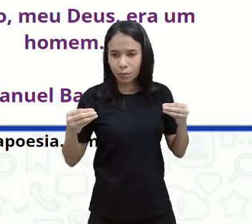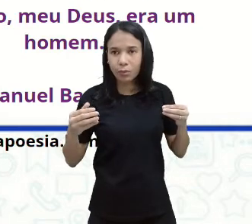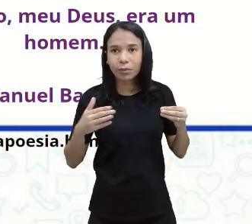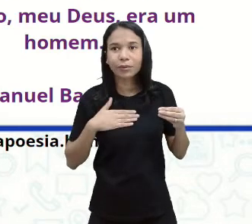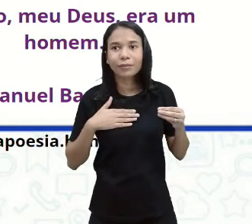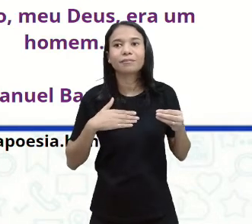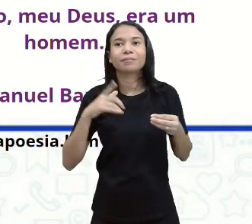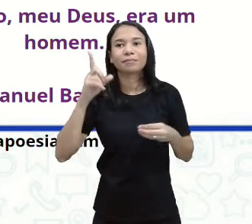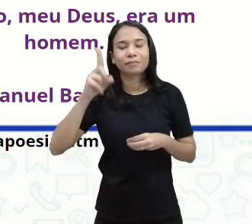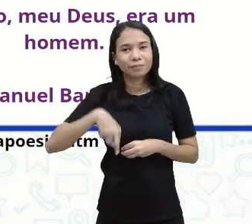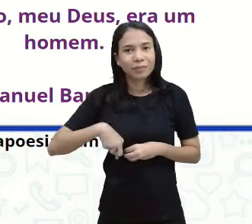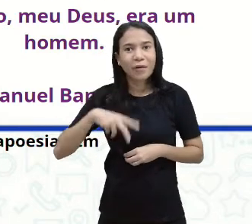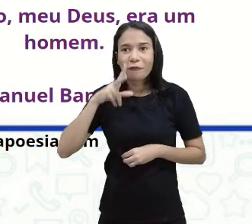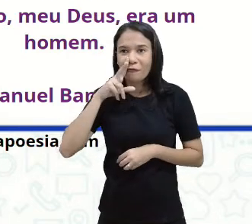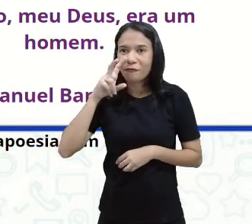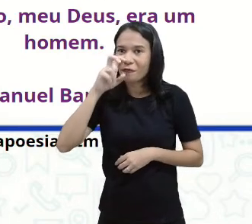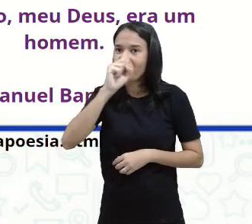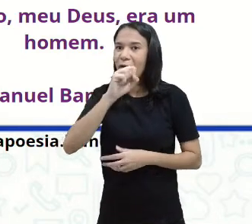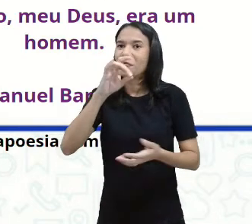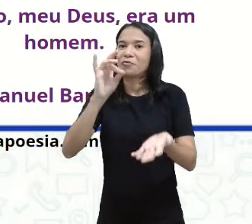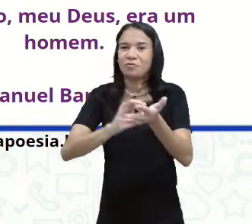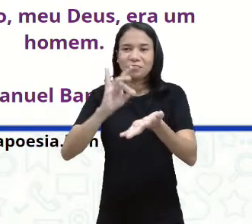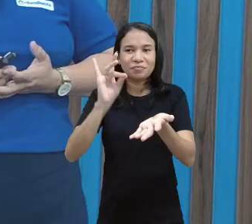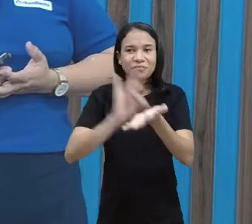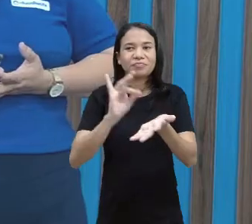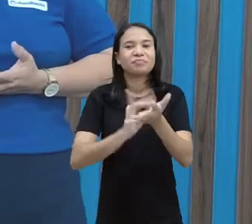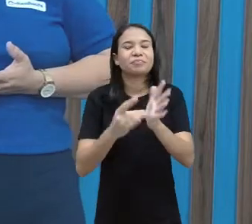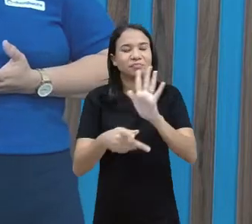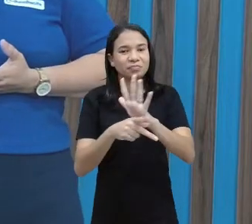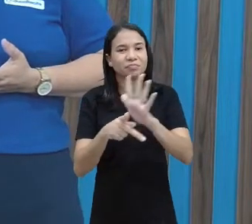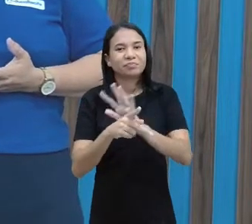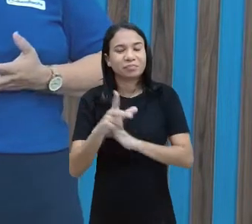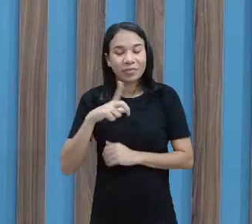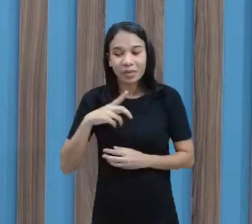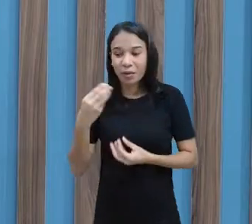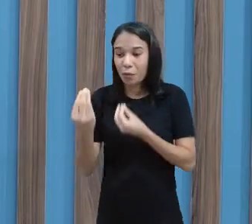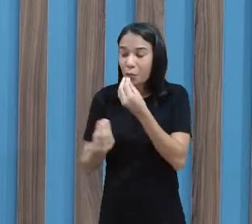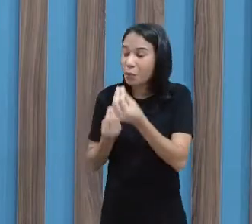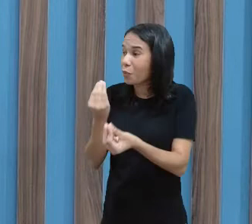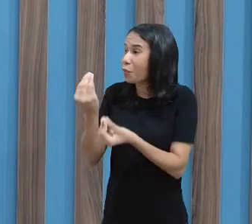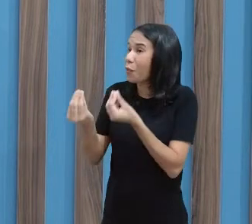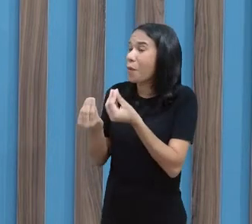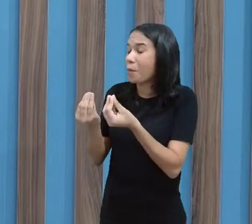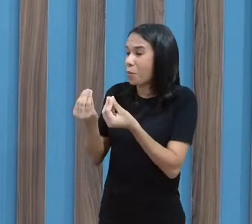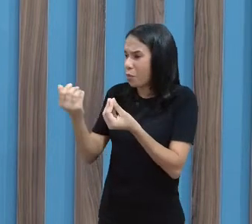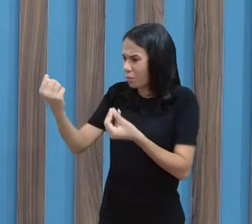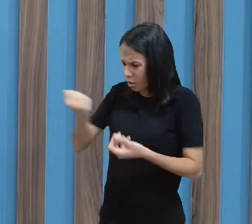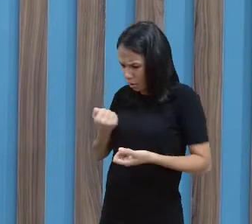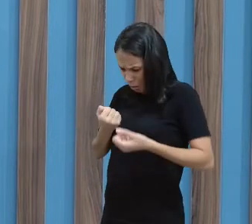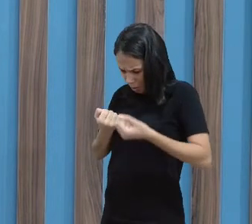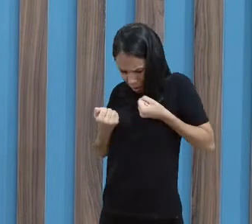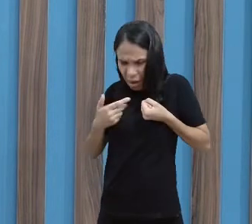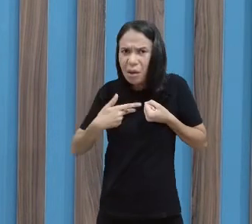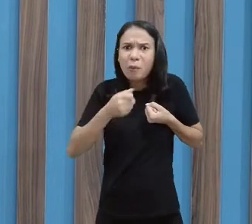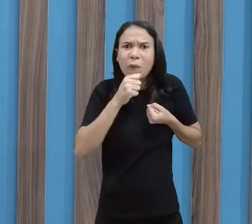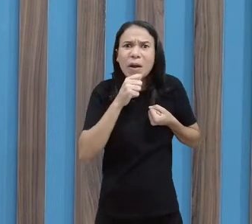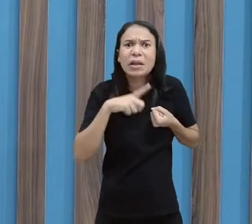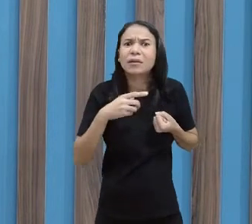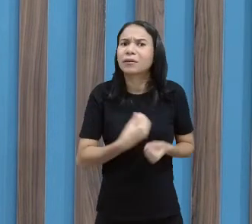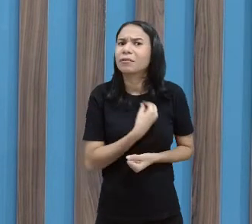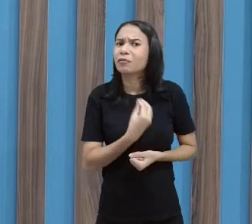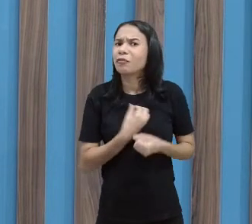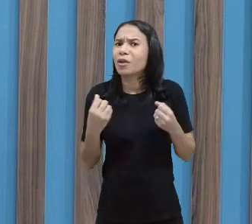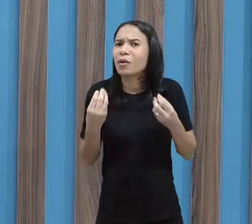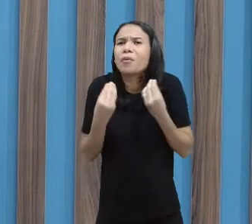é forte isso, né? Sim, demais. É interessante, né, Adriana? Sim, viu? Como é que me mataram e ainda estou aqui? Né? O que isso quer